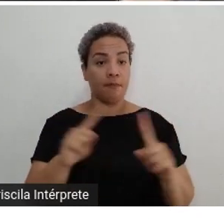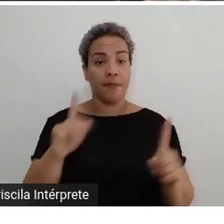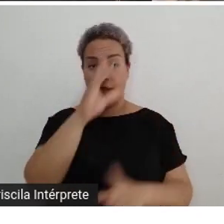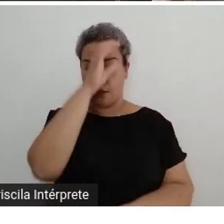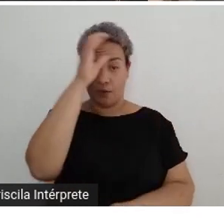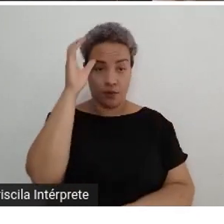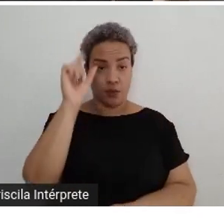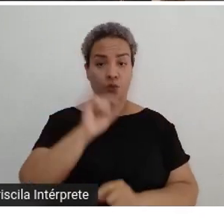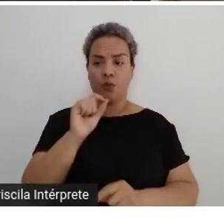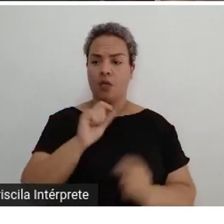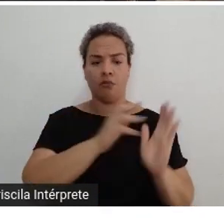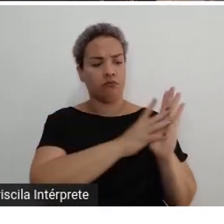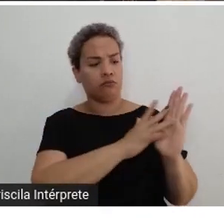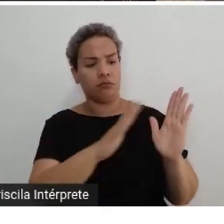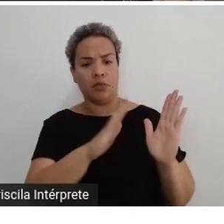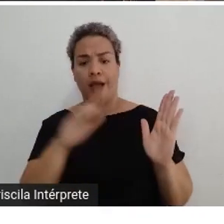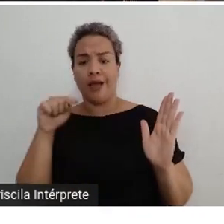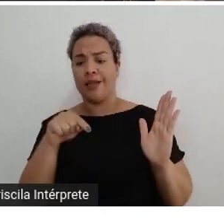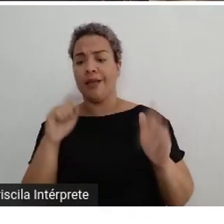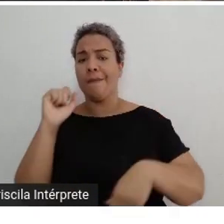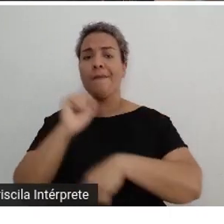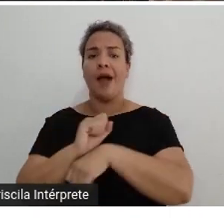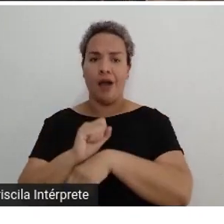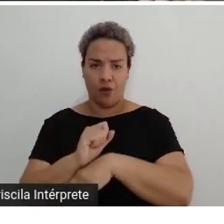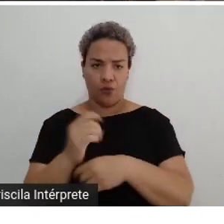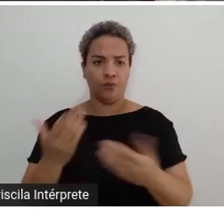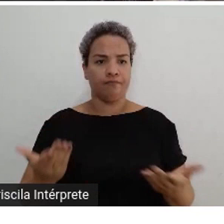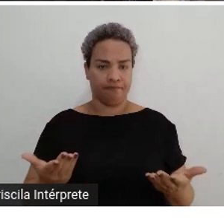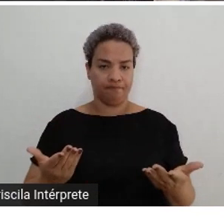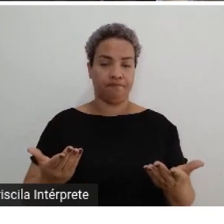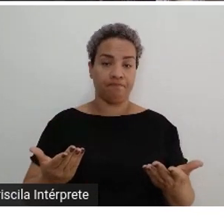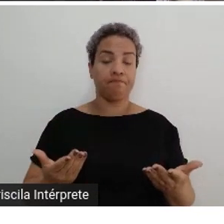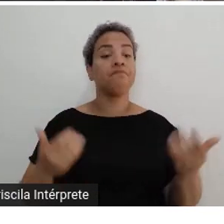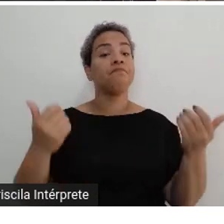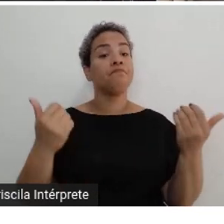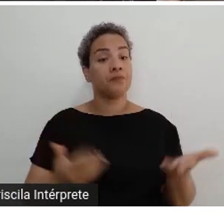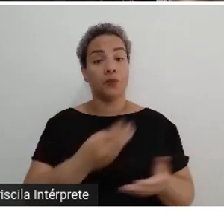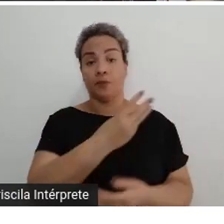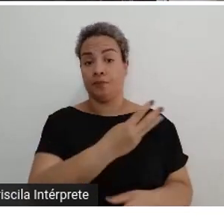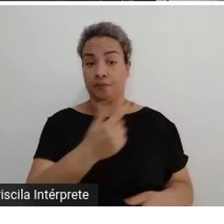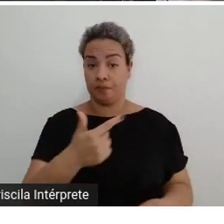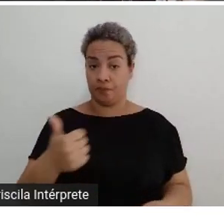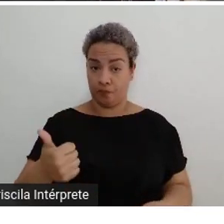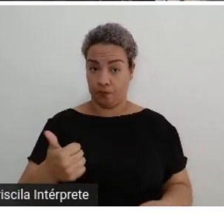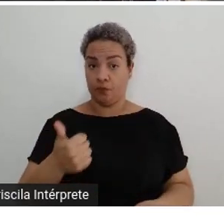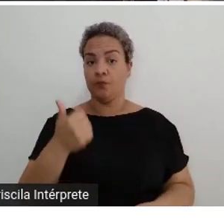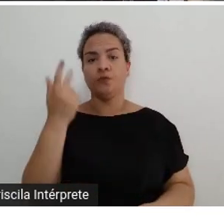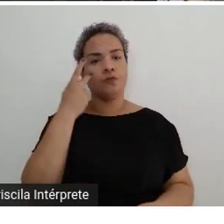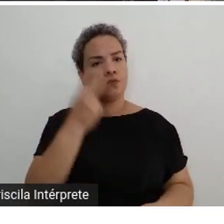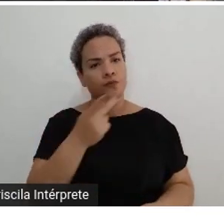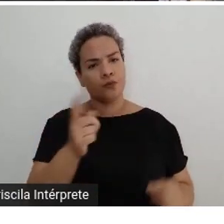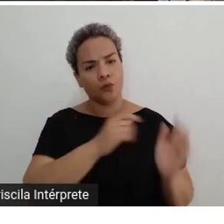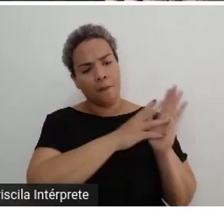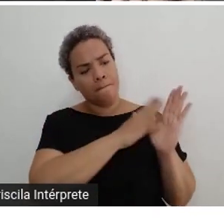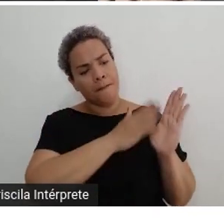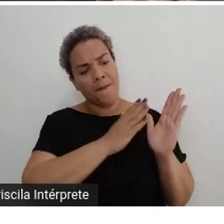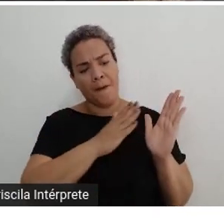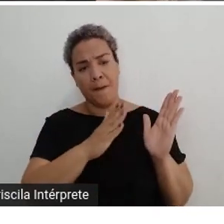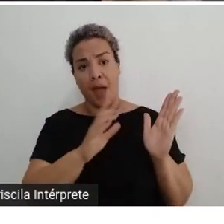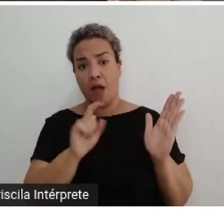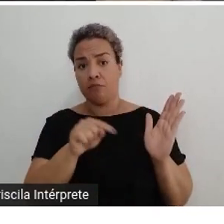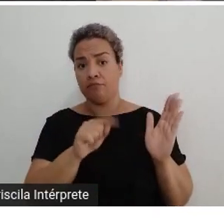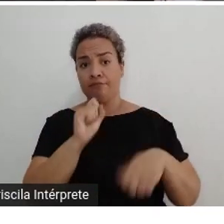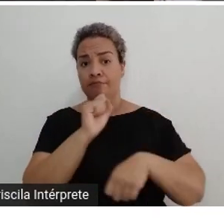ele parou naquele ponto, tá? Então, ok, 321 que visitaram, que passaram por esse ponto, não deu sequência